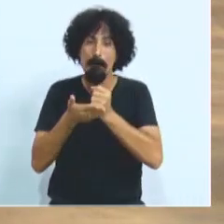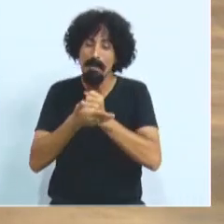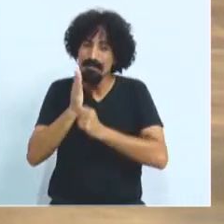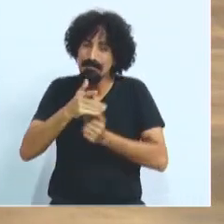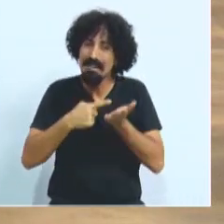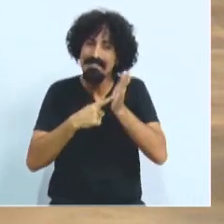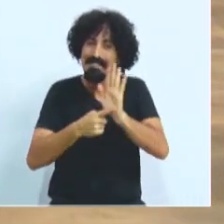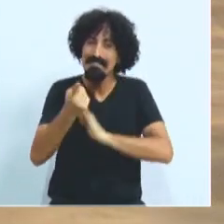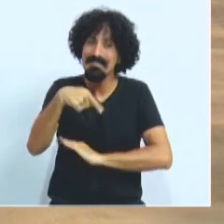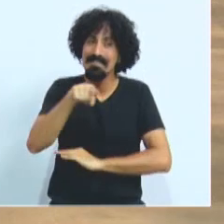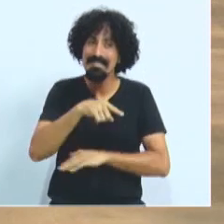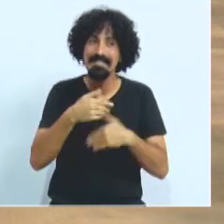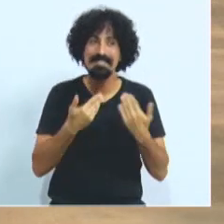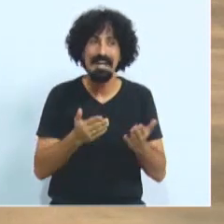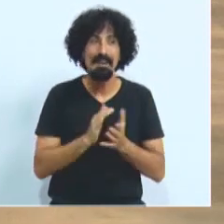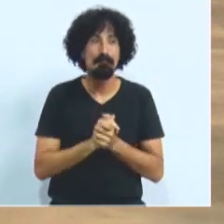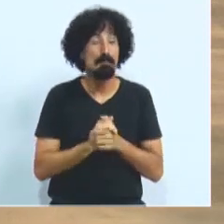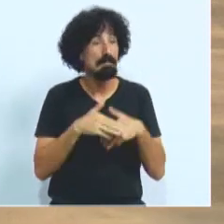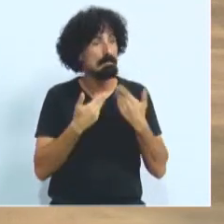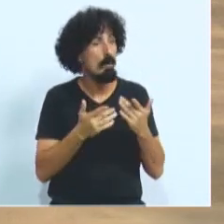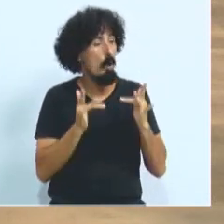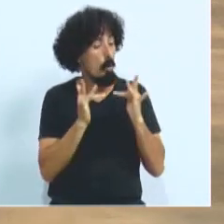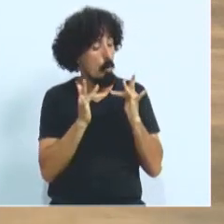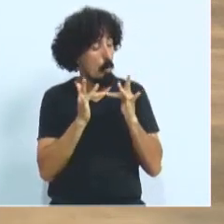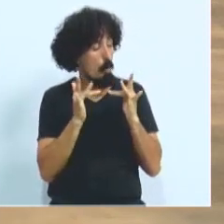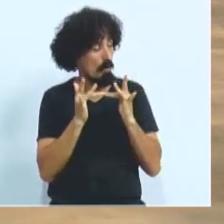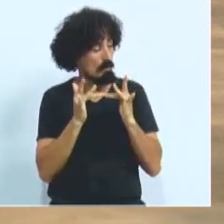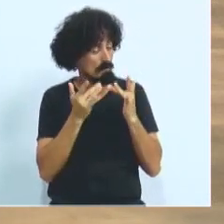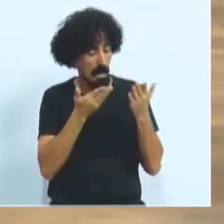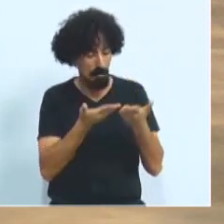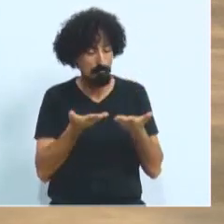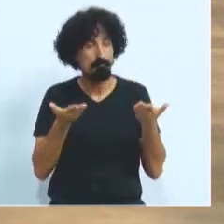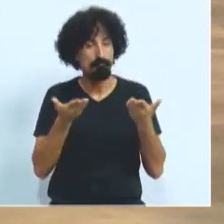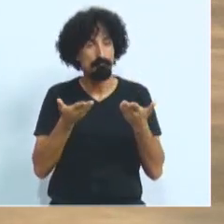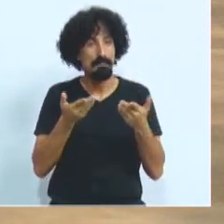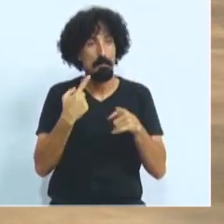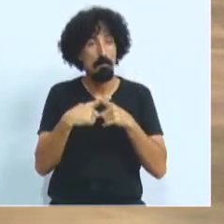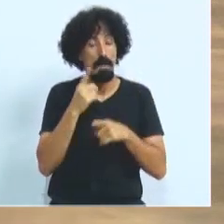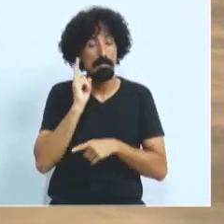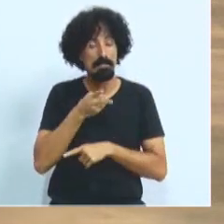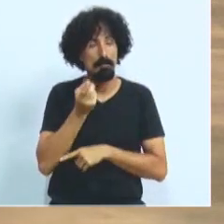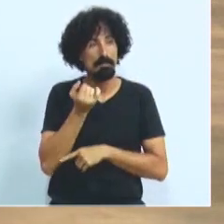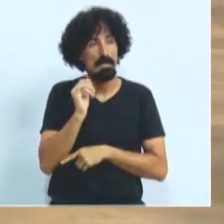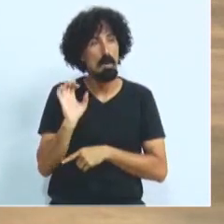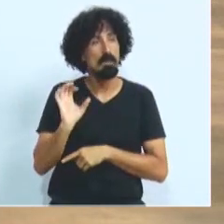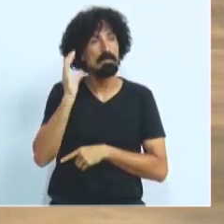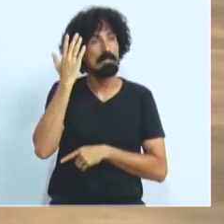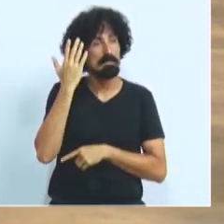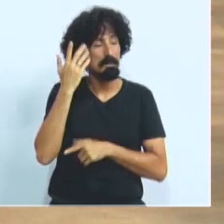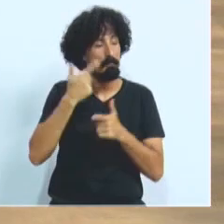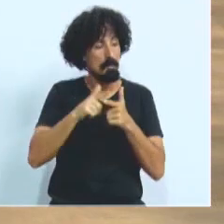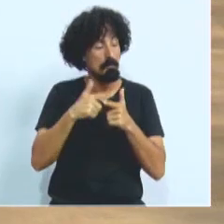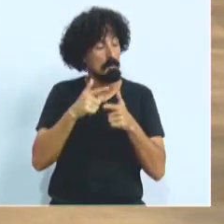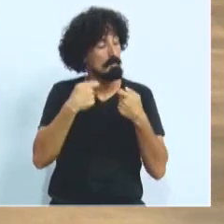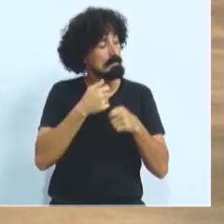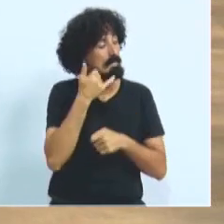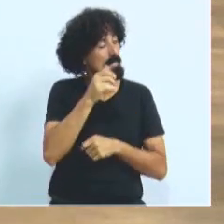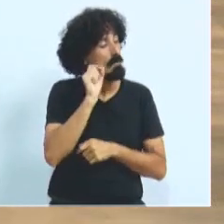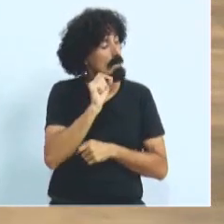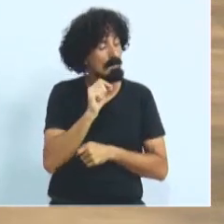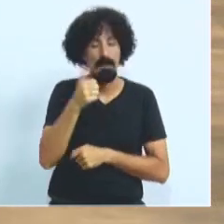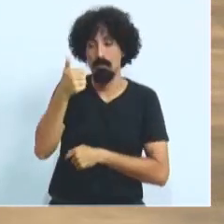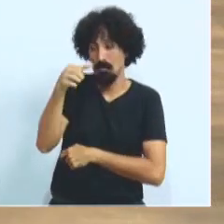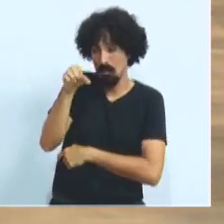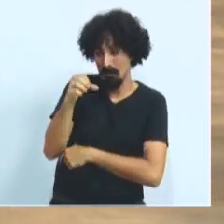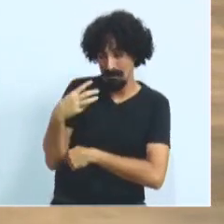para vocês. Vamos deixar o contato, sempre que acontecer qualquer tipo de emergência, devo ligar para... 193.